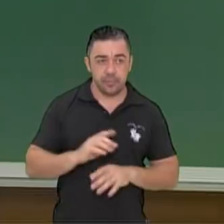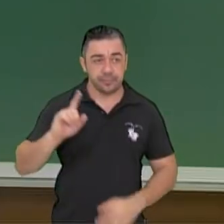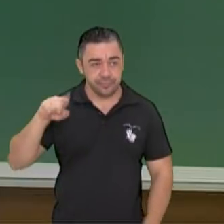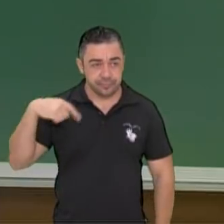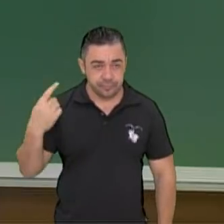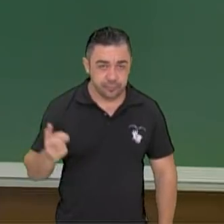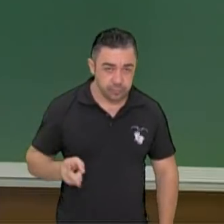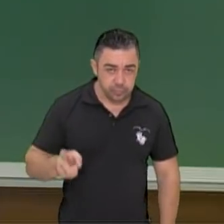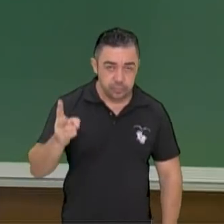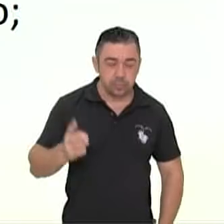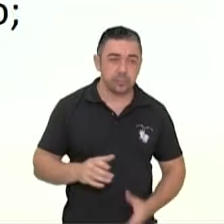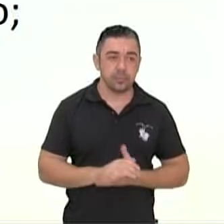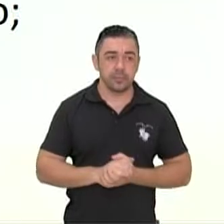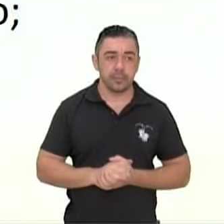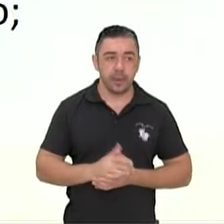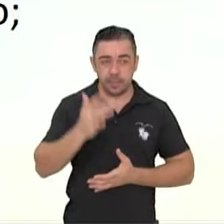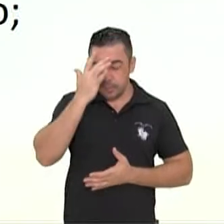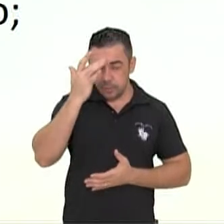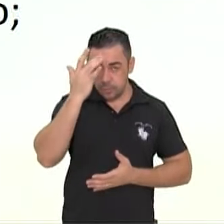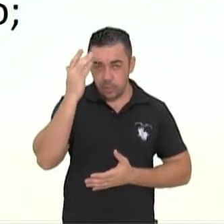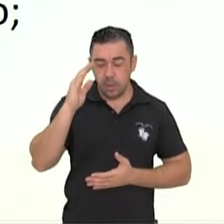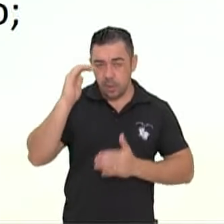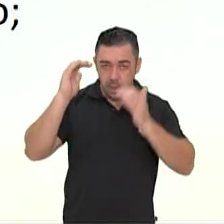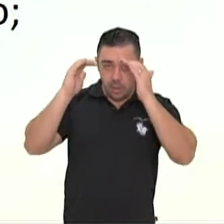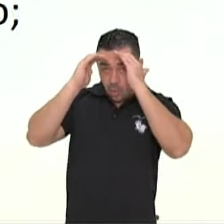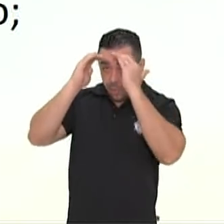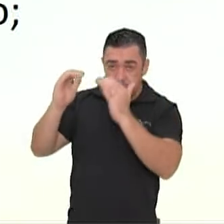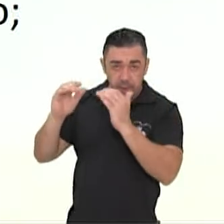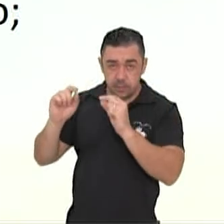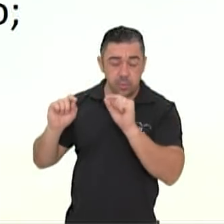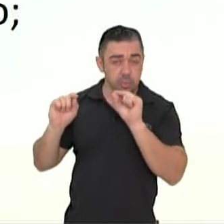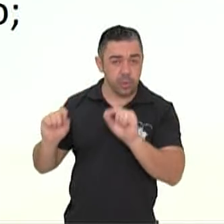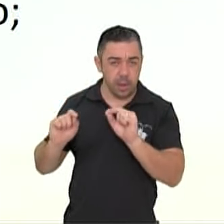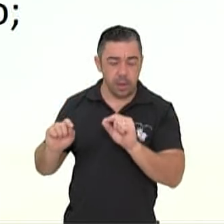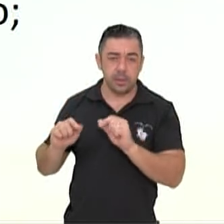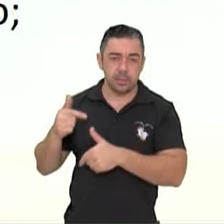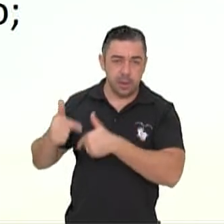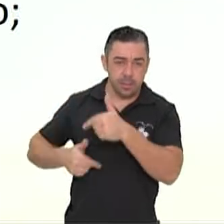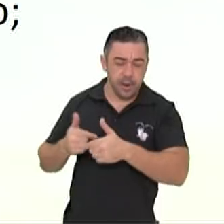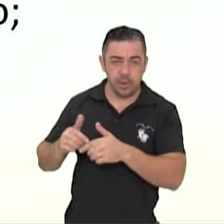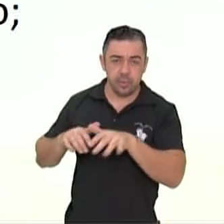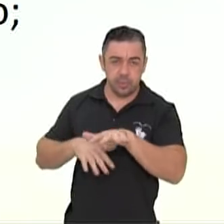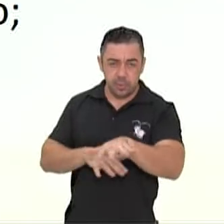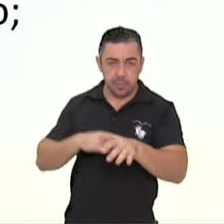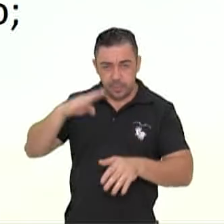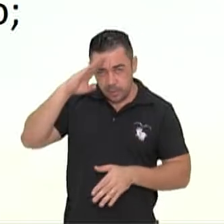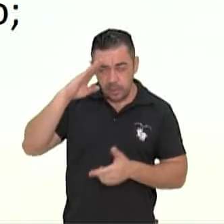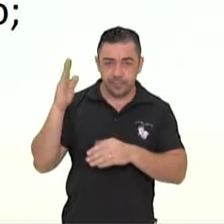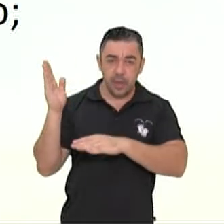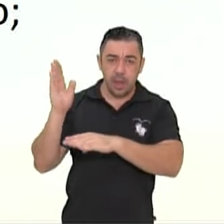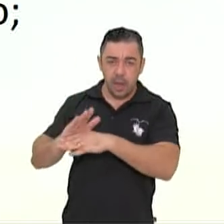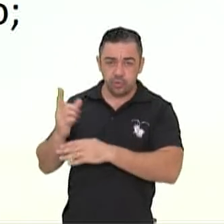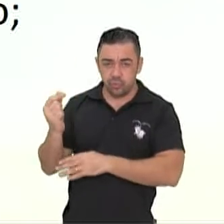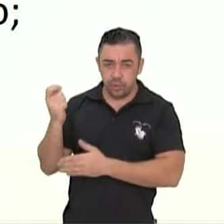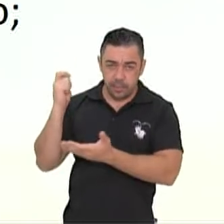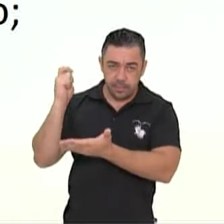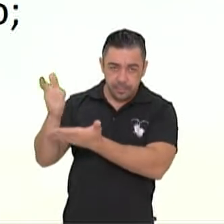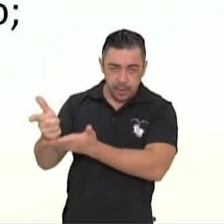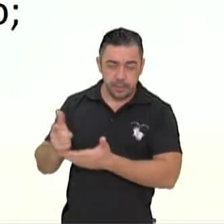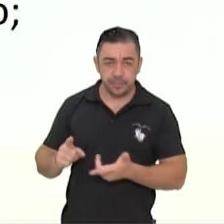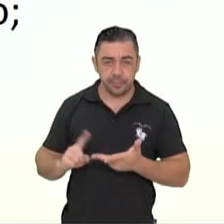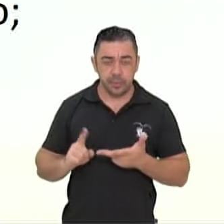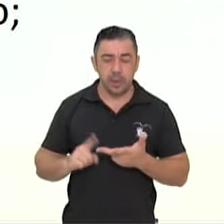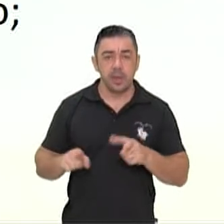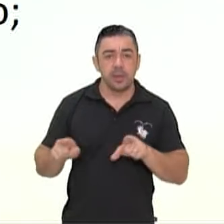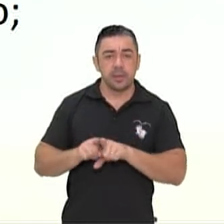dar continuidade. O vassalo era obrigado a prestar serviço militar, ajudas financeiras no casamento da filha e no